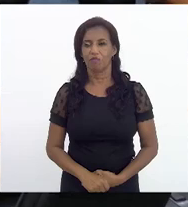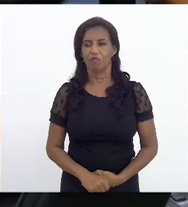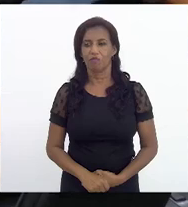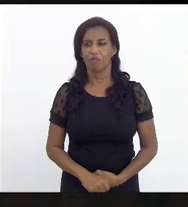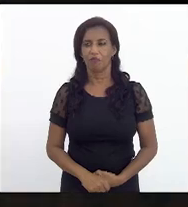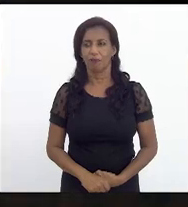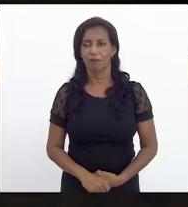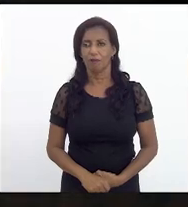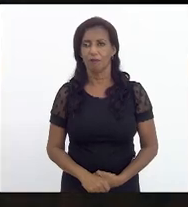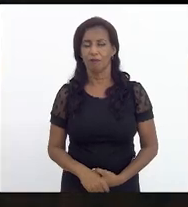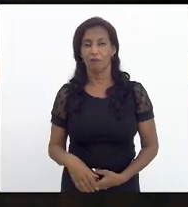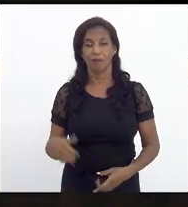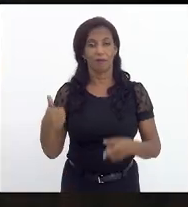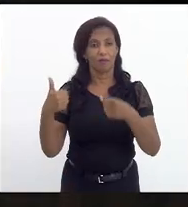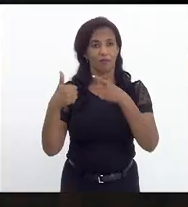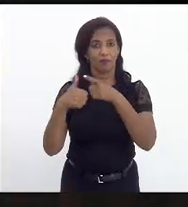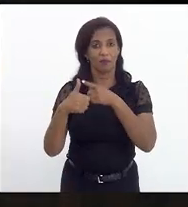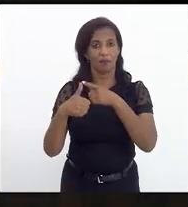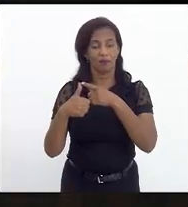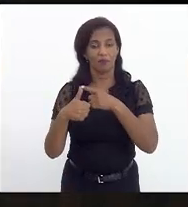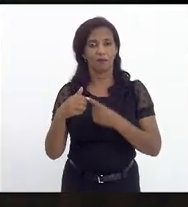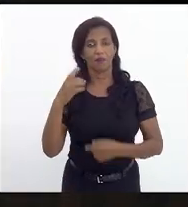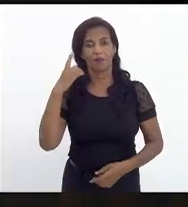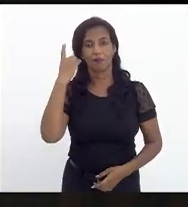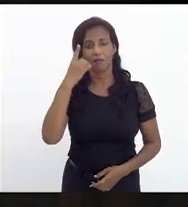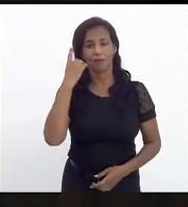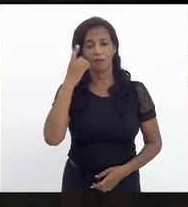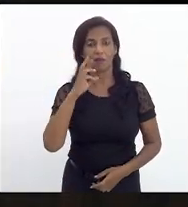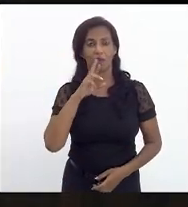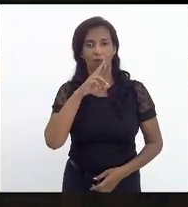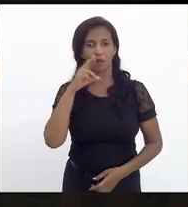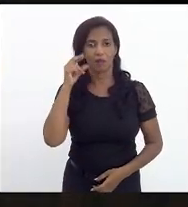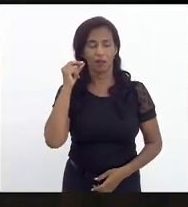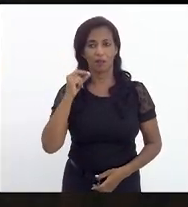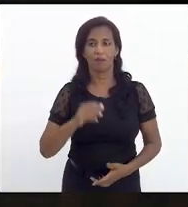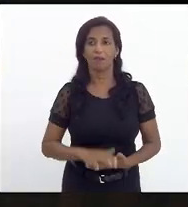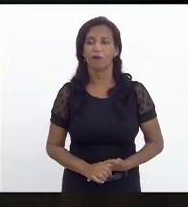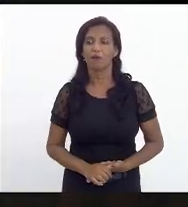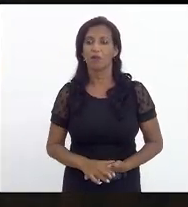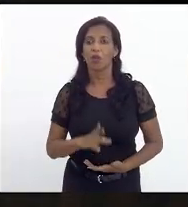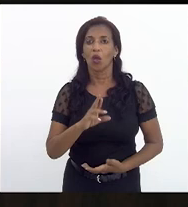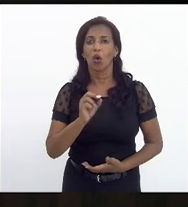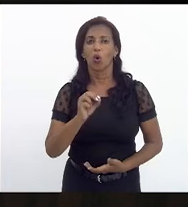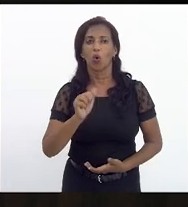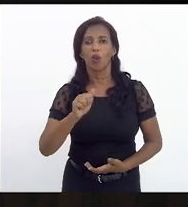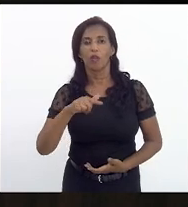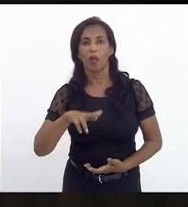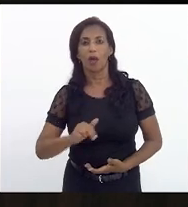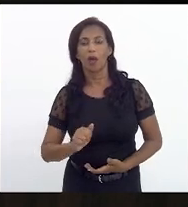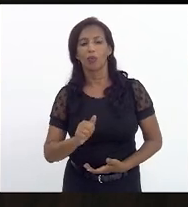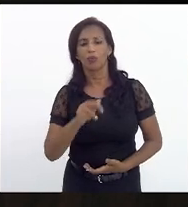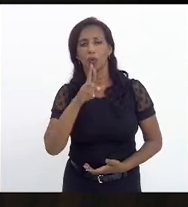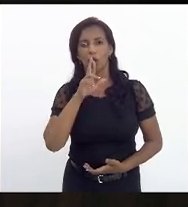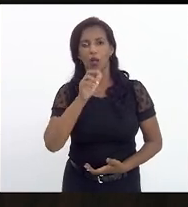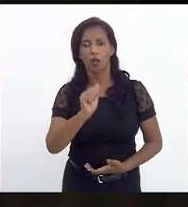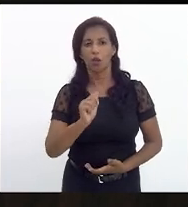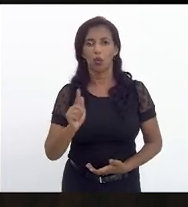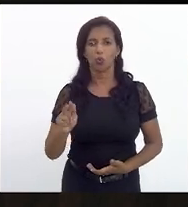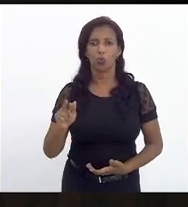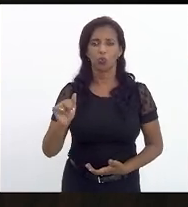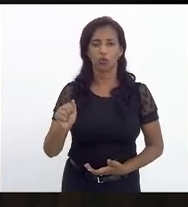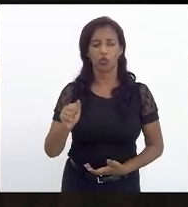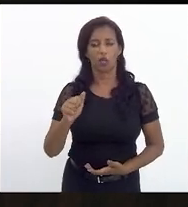Quero, primeiramente, deputado Rosenberg, Ronaldo Anchieta, Murim, Gustavo Schmidt,